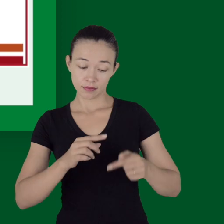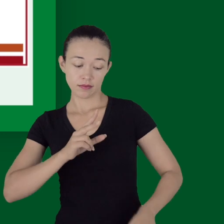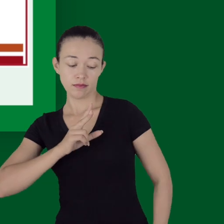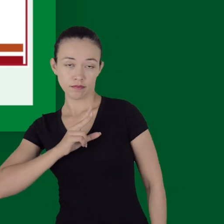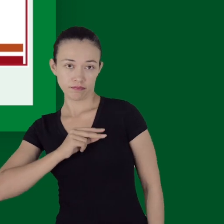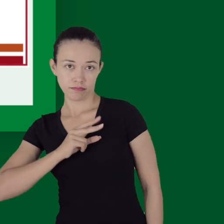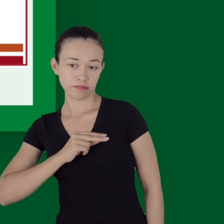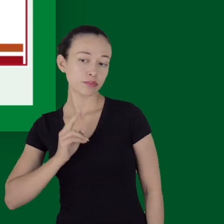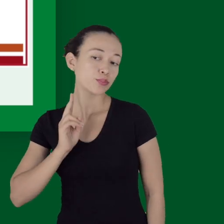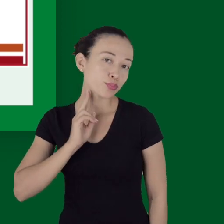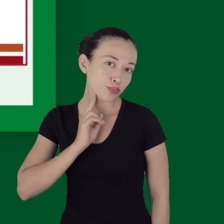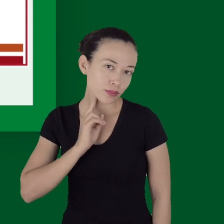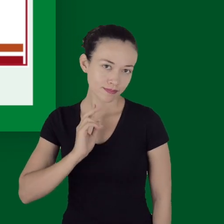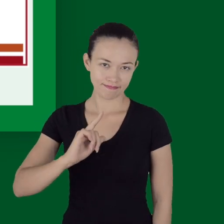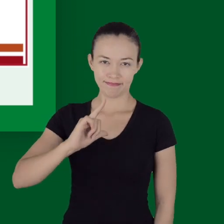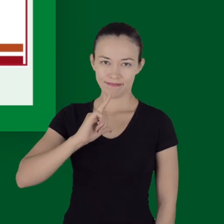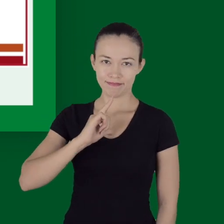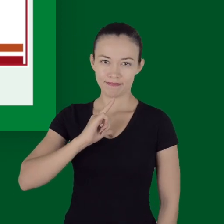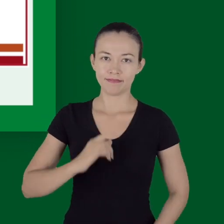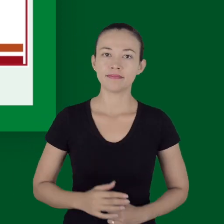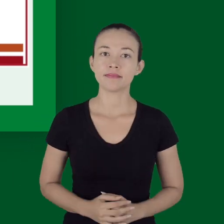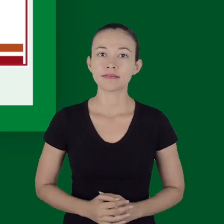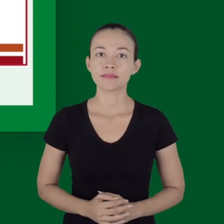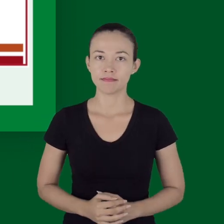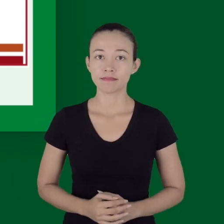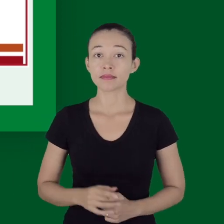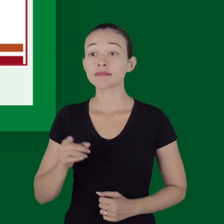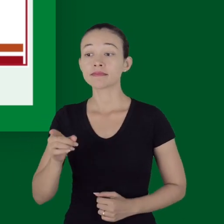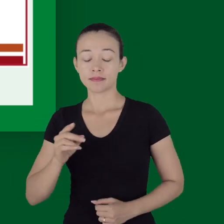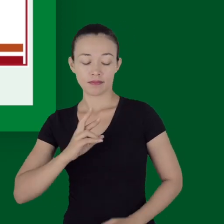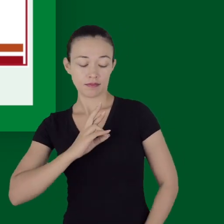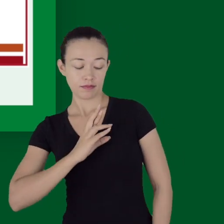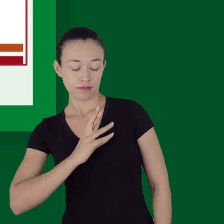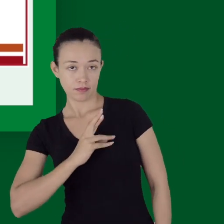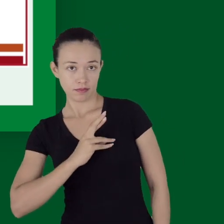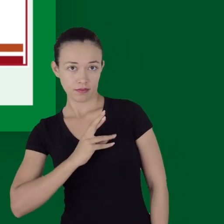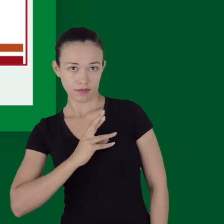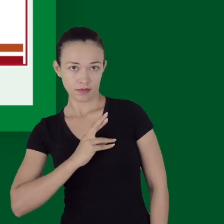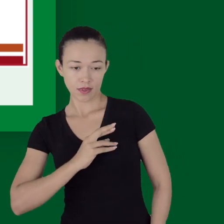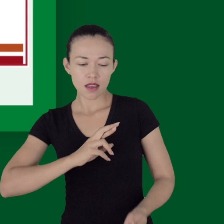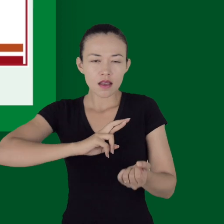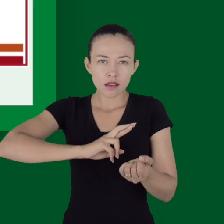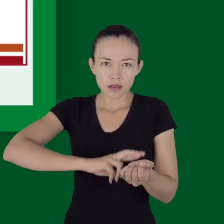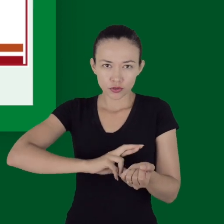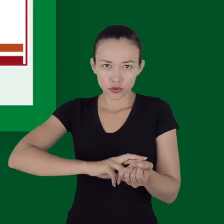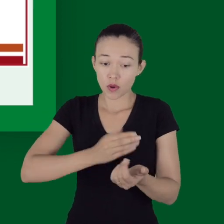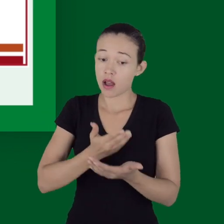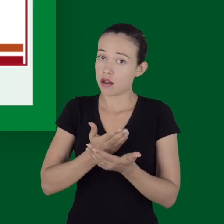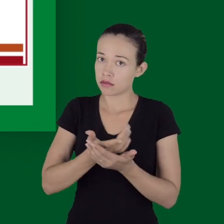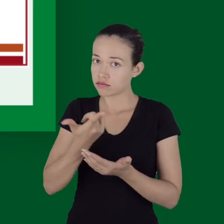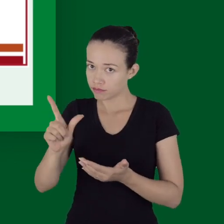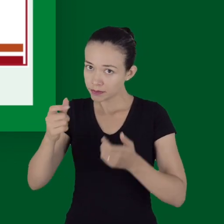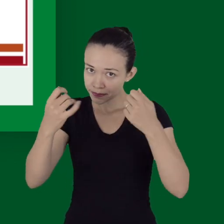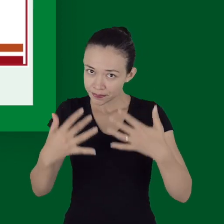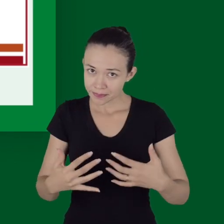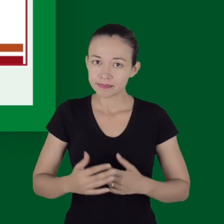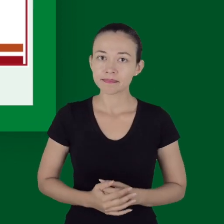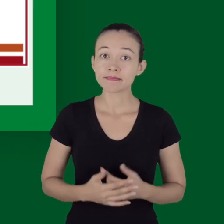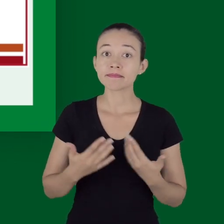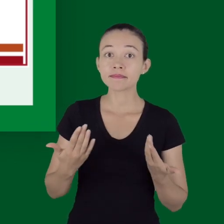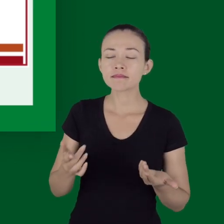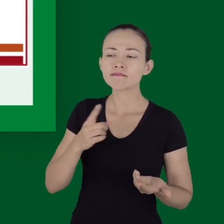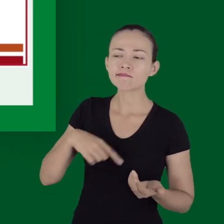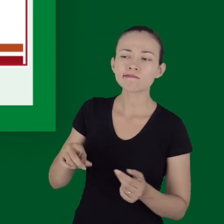É uma definição da bradicardia com pulso, que os ritmos de parada vai ser outra aula, né? A